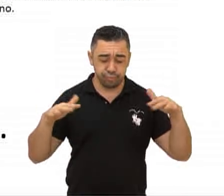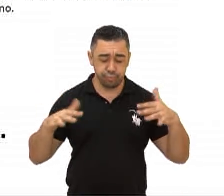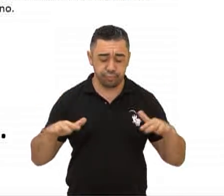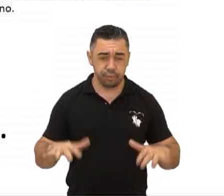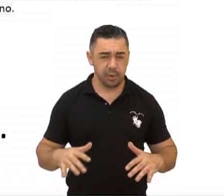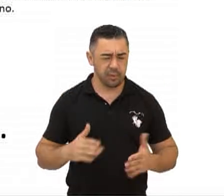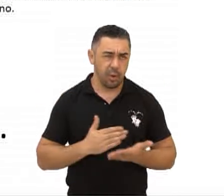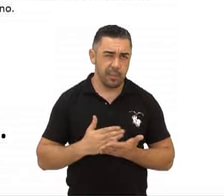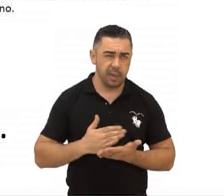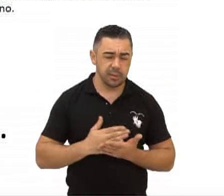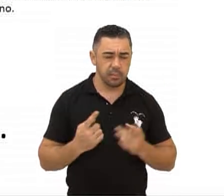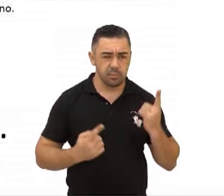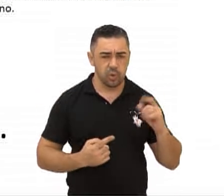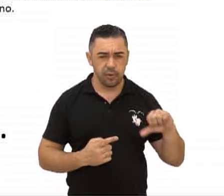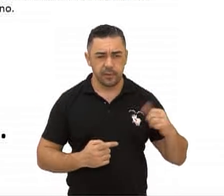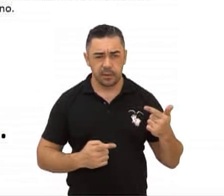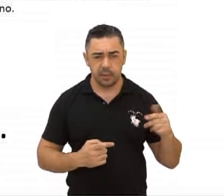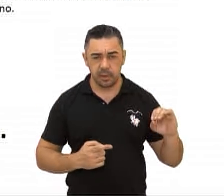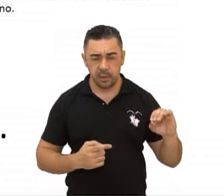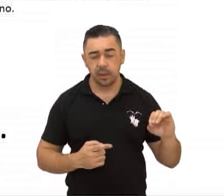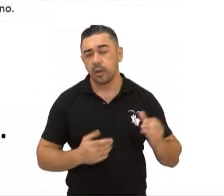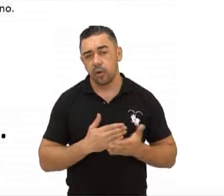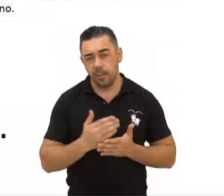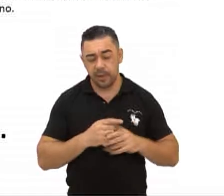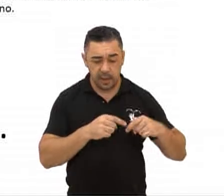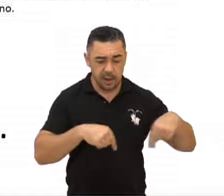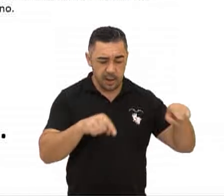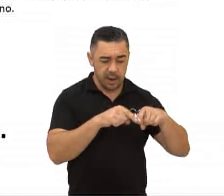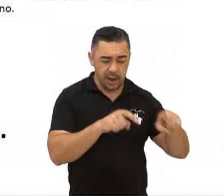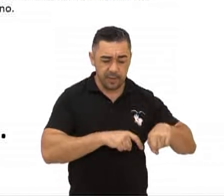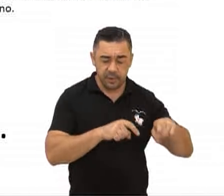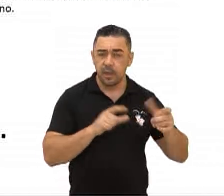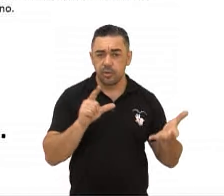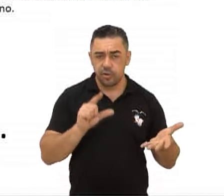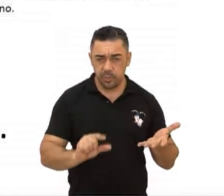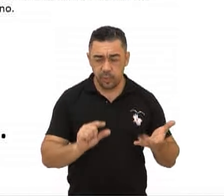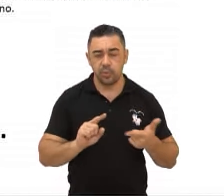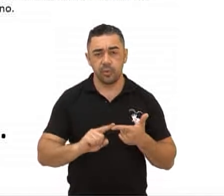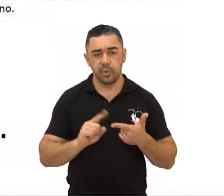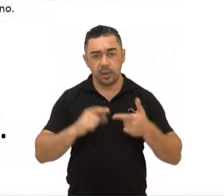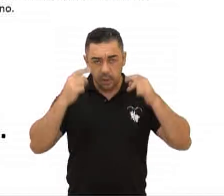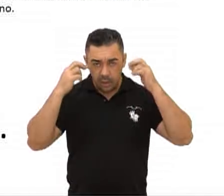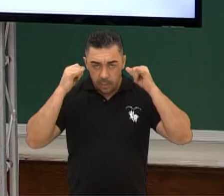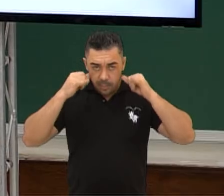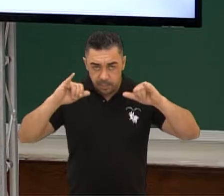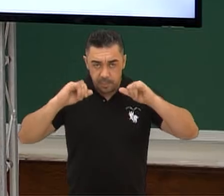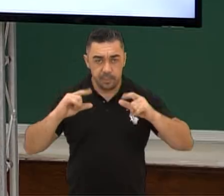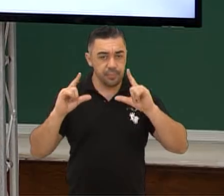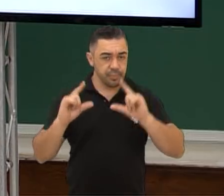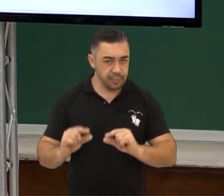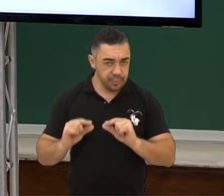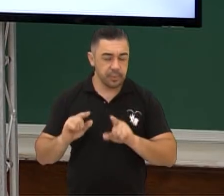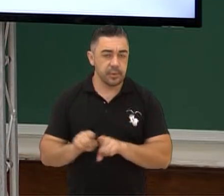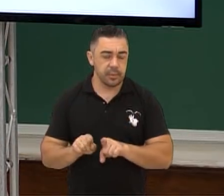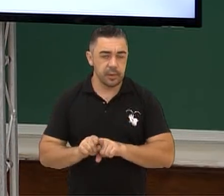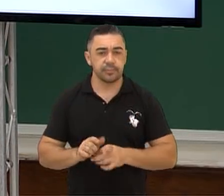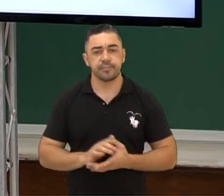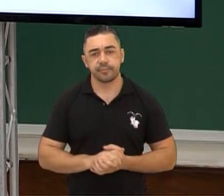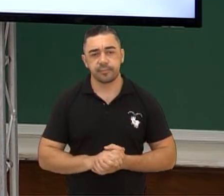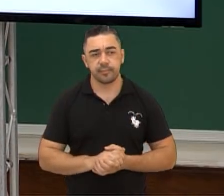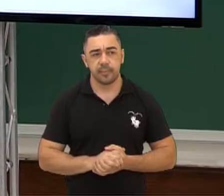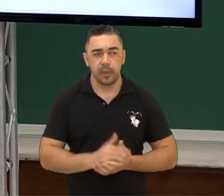dos anos 70, uma baixa produtividade na agricultura e na pecuária. O que eu estou falando? A produção